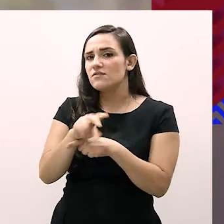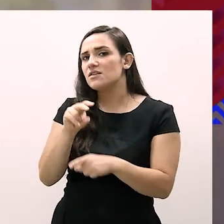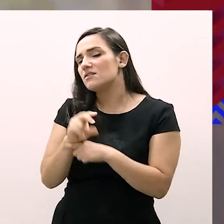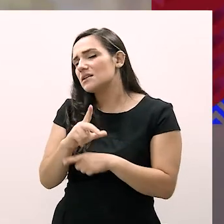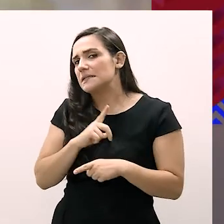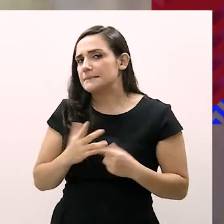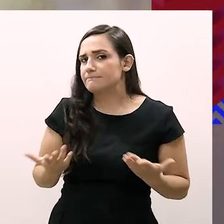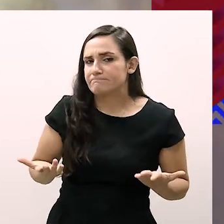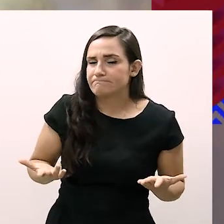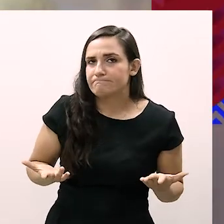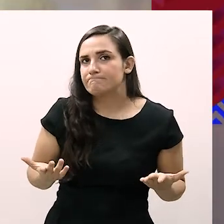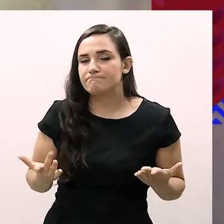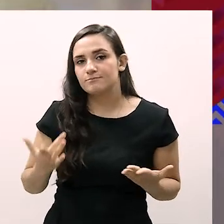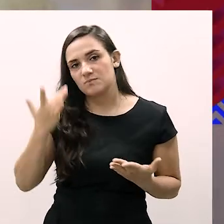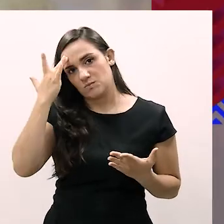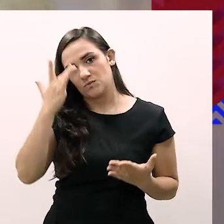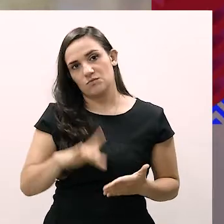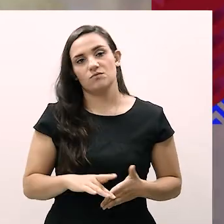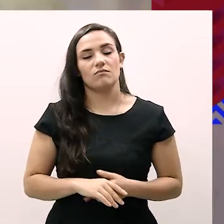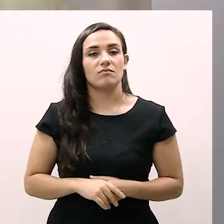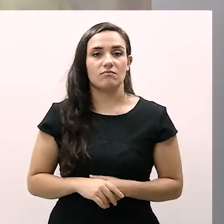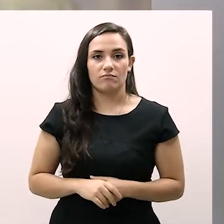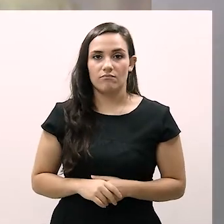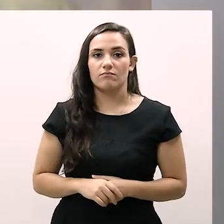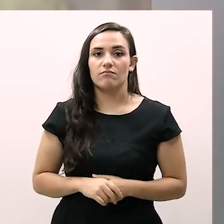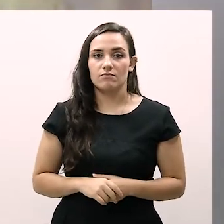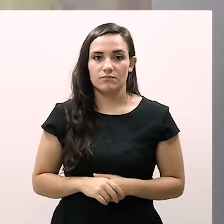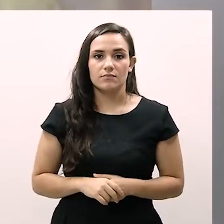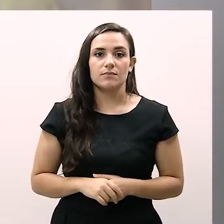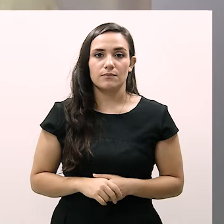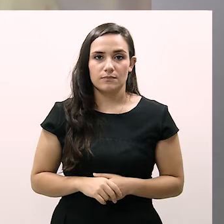se desenvolverão, eu acho que